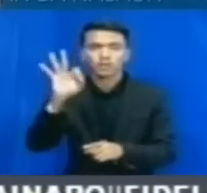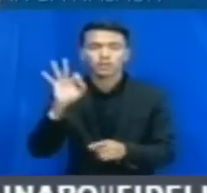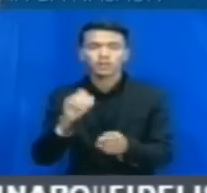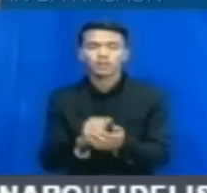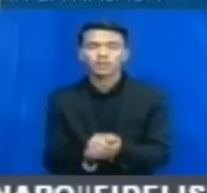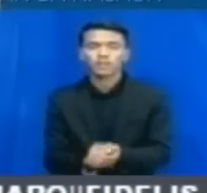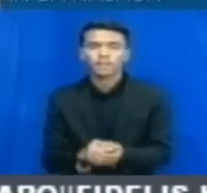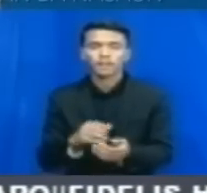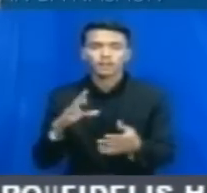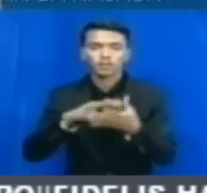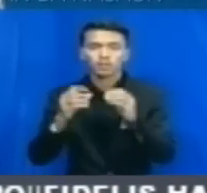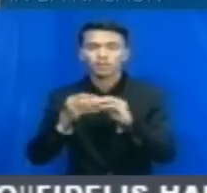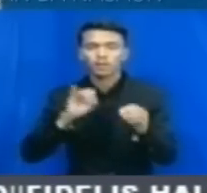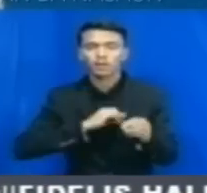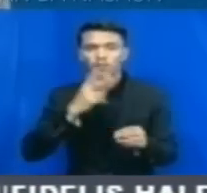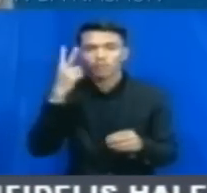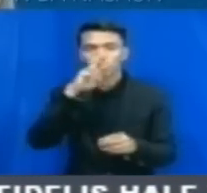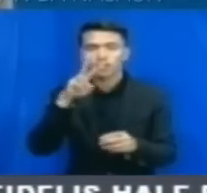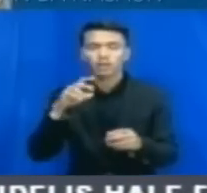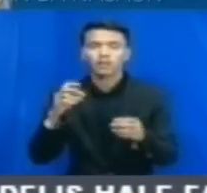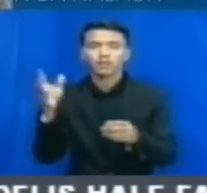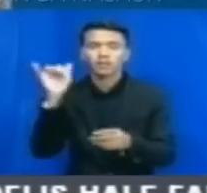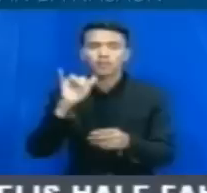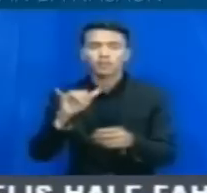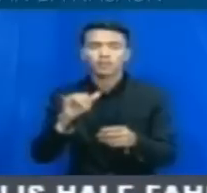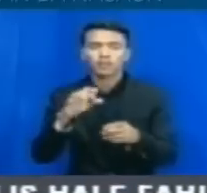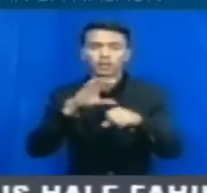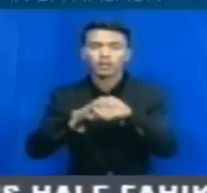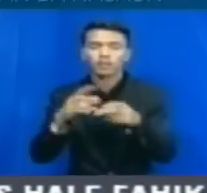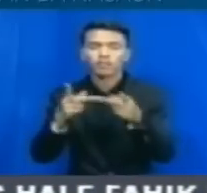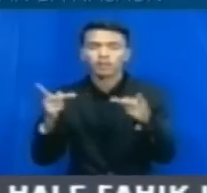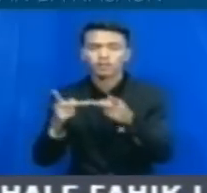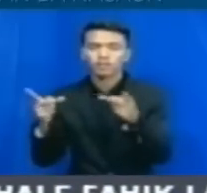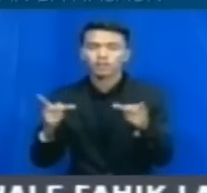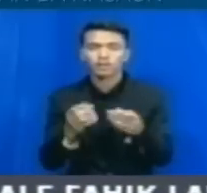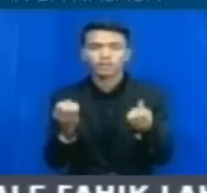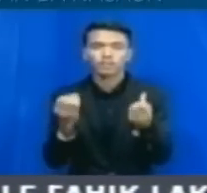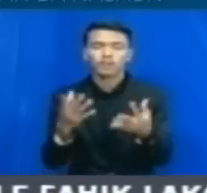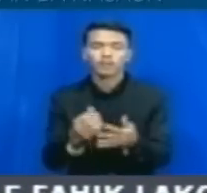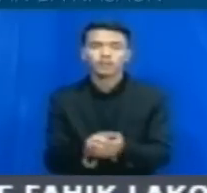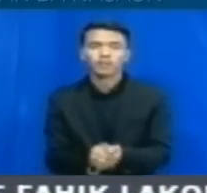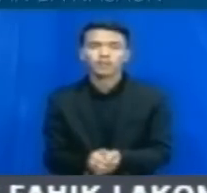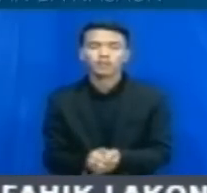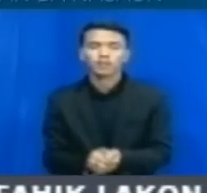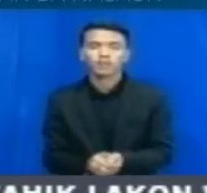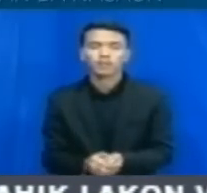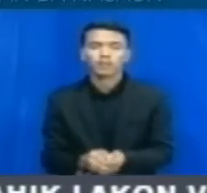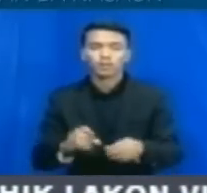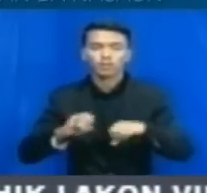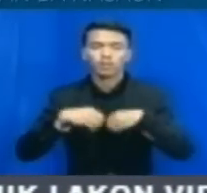historia ne be makau hawa kumpanya sirna insia ros kaere fatin ida sirna insia kaere fatin barbarak ne signifika redi ia nu